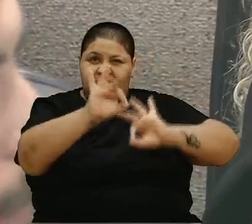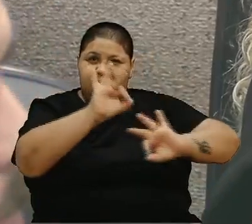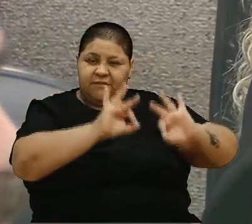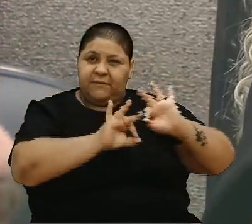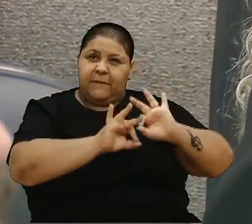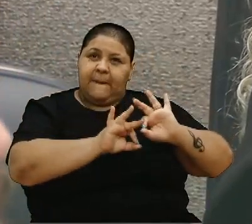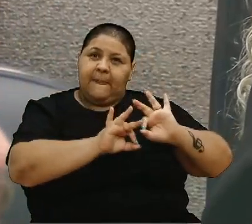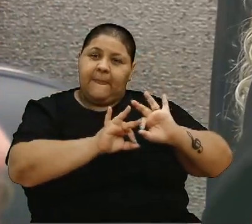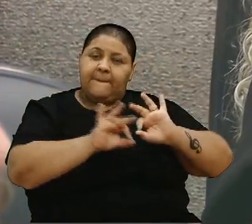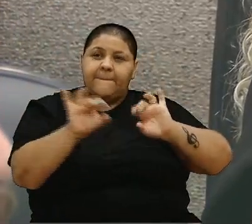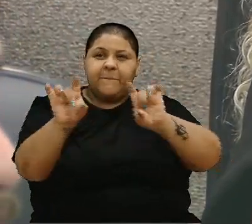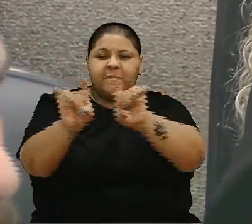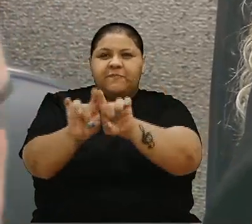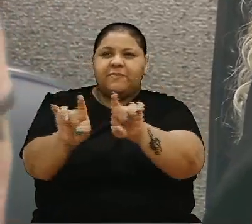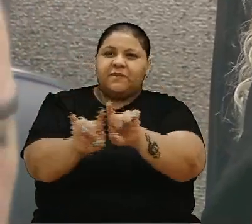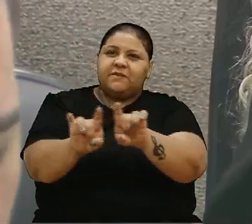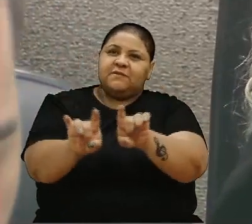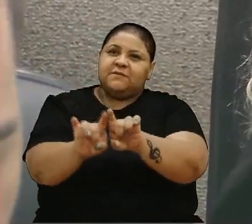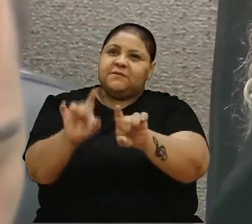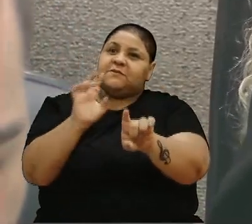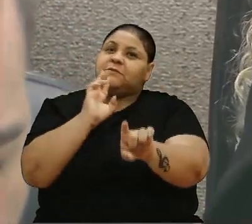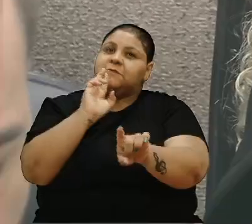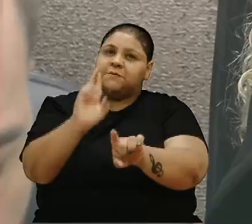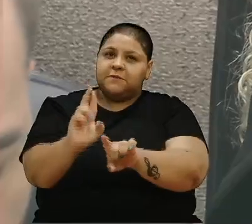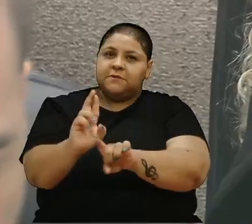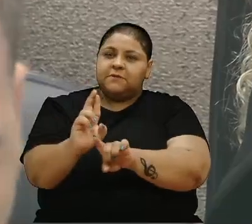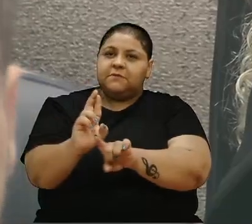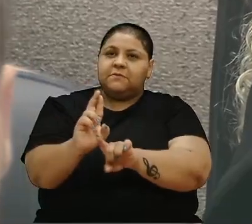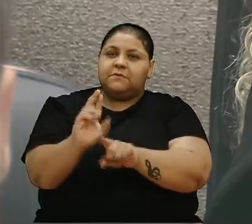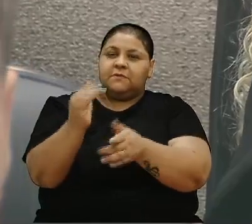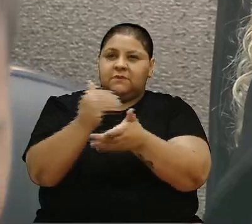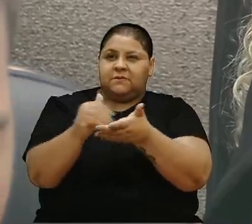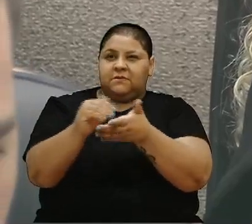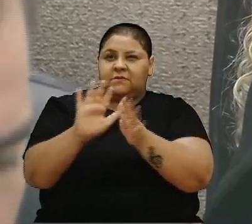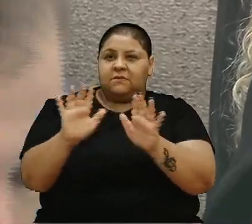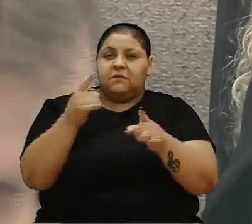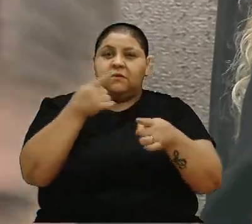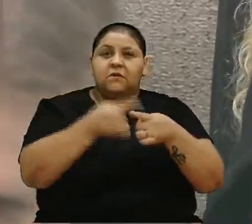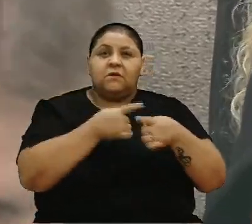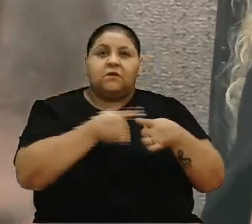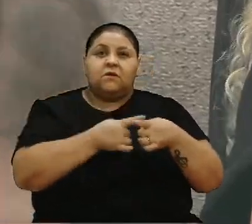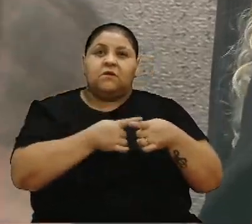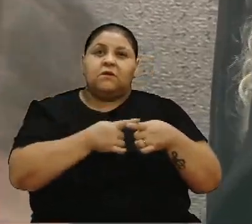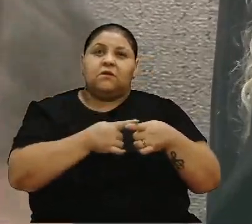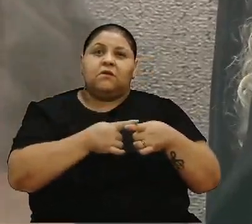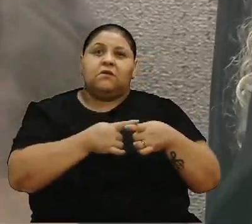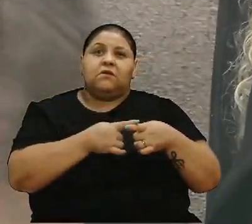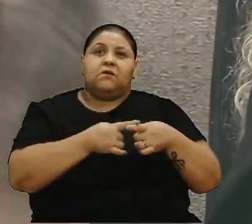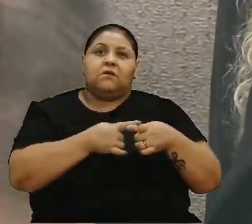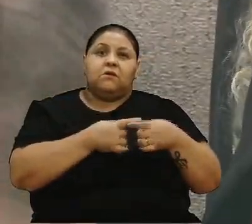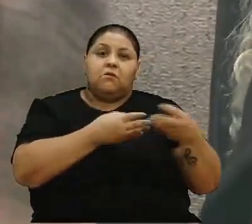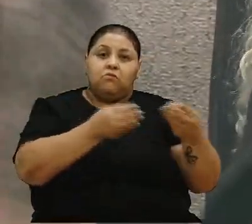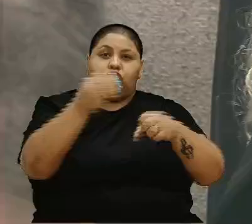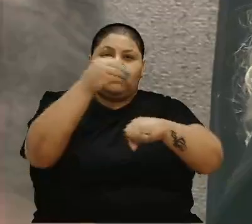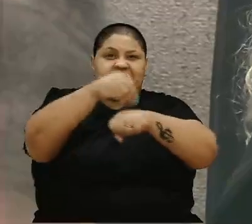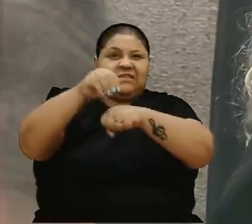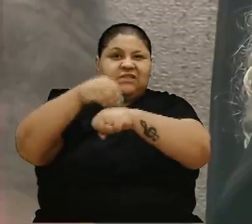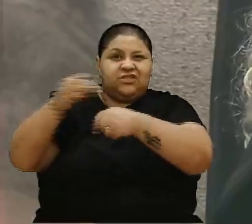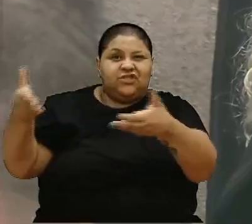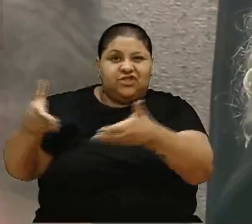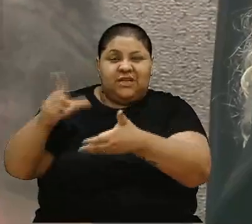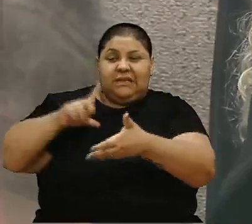parte e até mesmo as respostas aos vereadores, né? Porque senão fica ali milhares de indicações, como a gente já